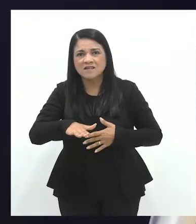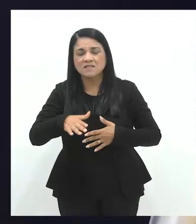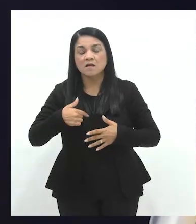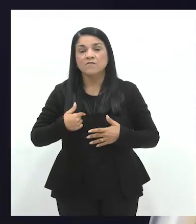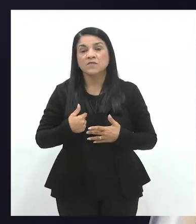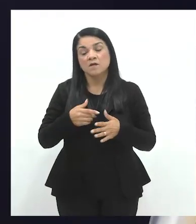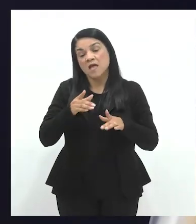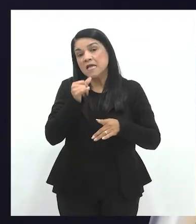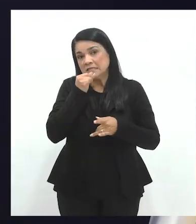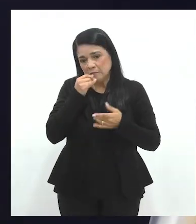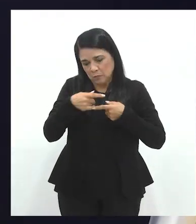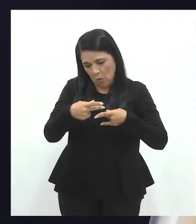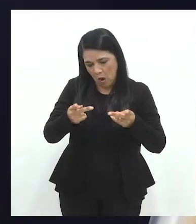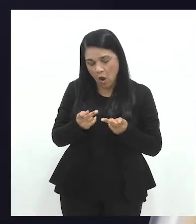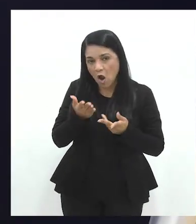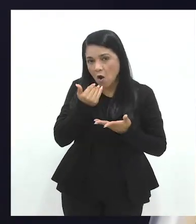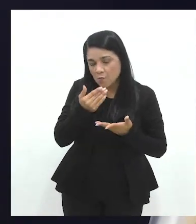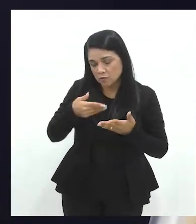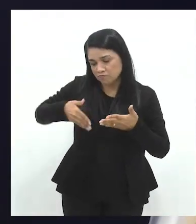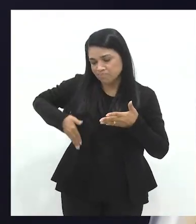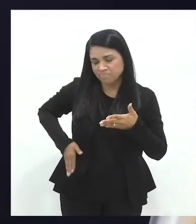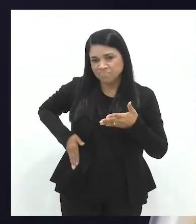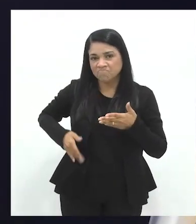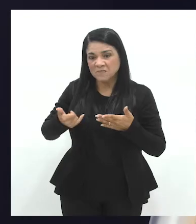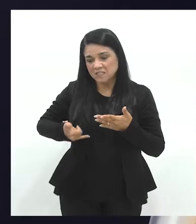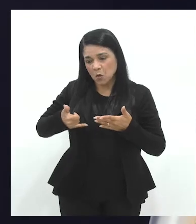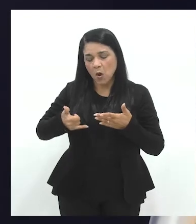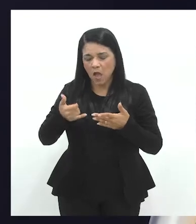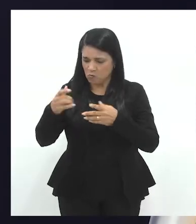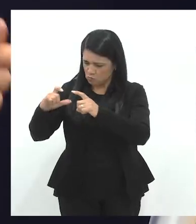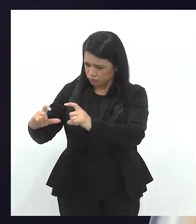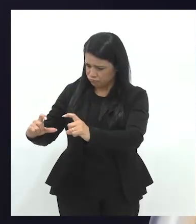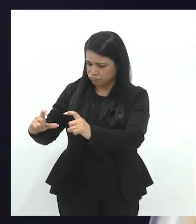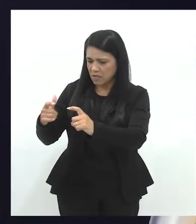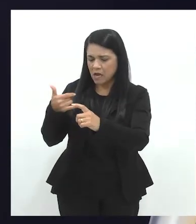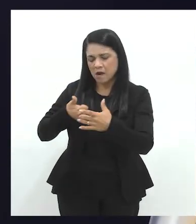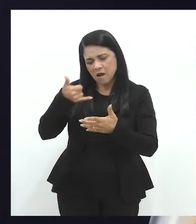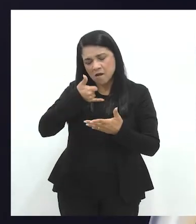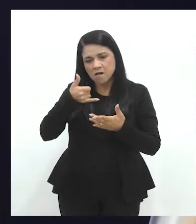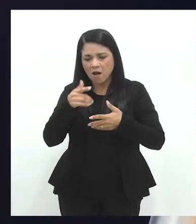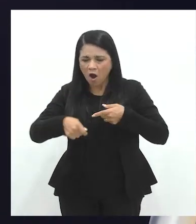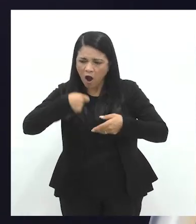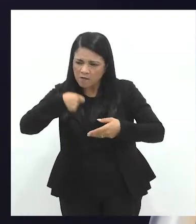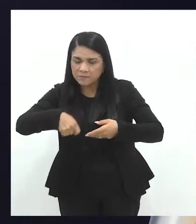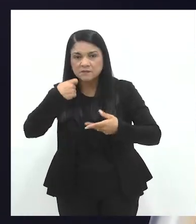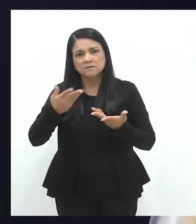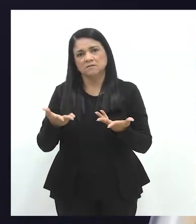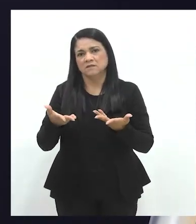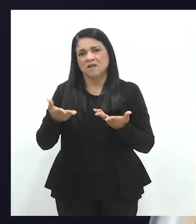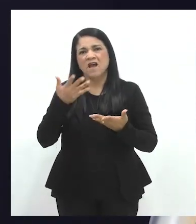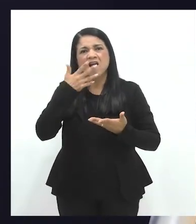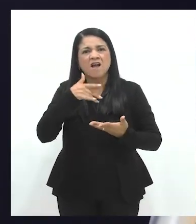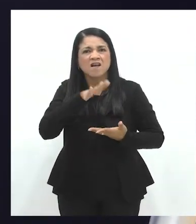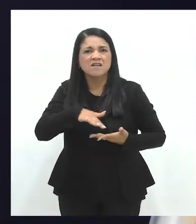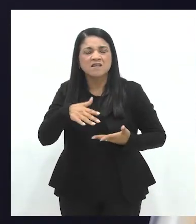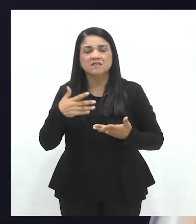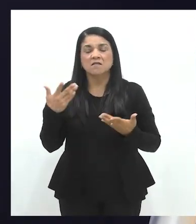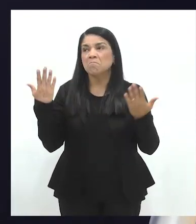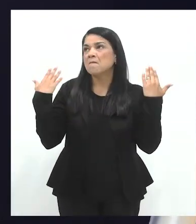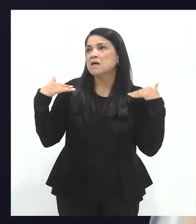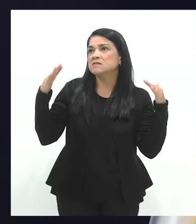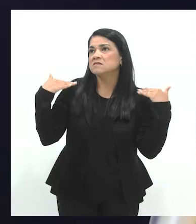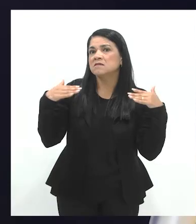administra. A criança está almoçando, a criança coloca o celular no bolso, ou então continua almoçando e mexendo no celular. A criança